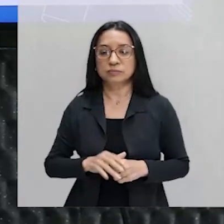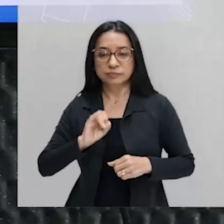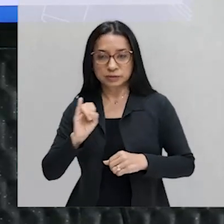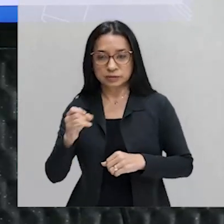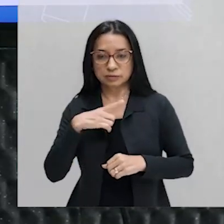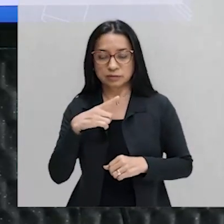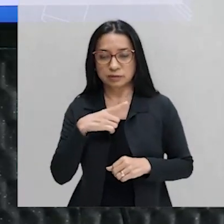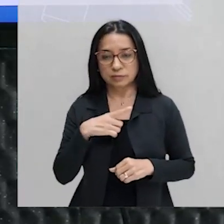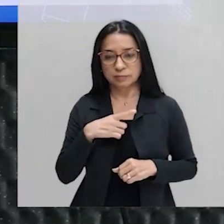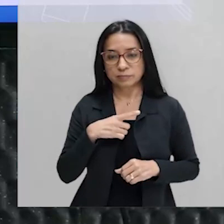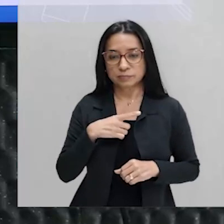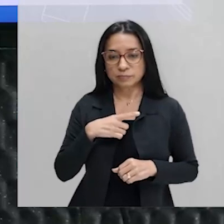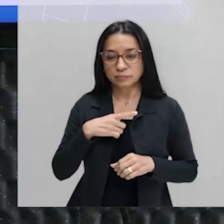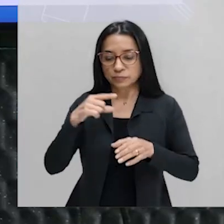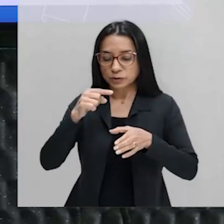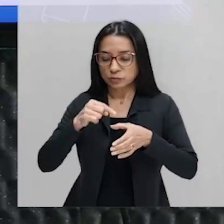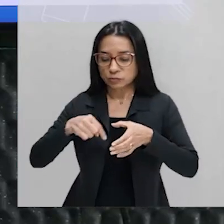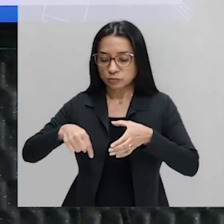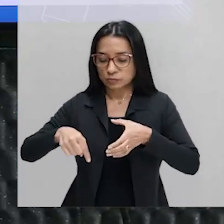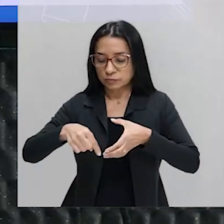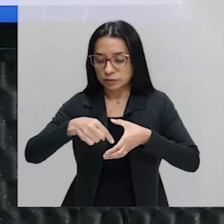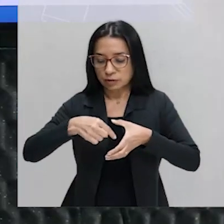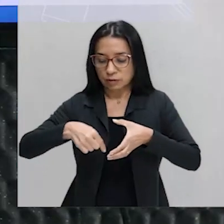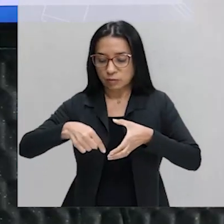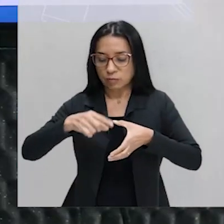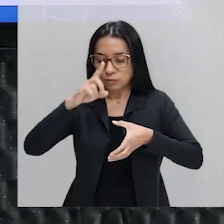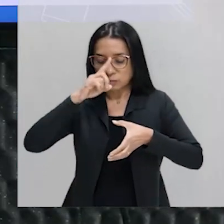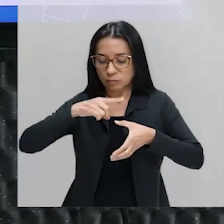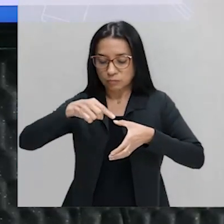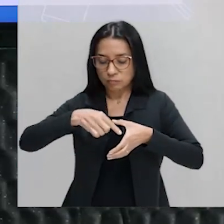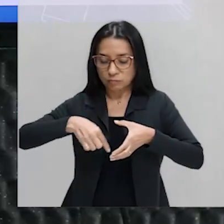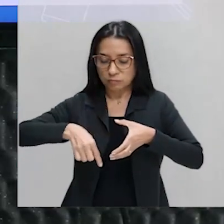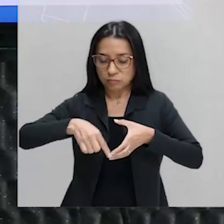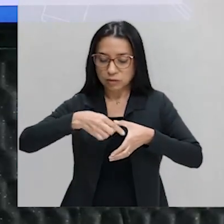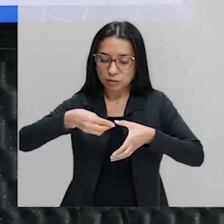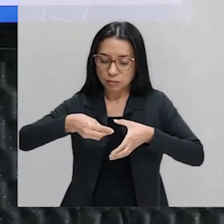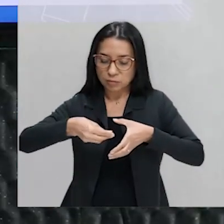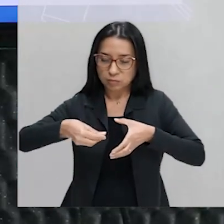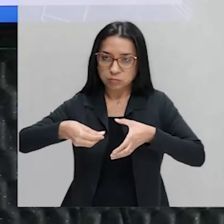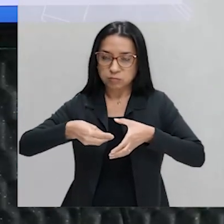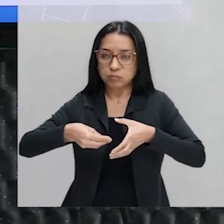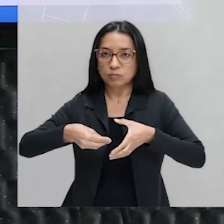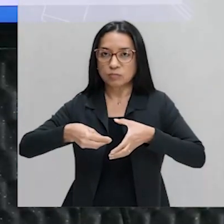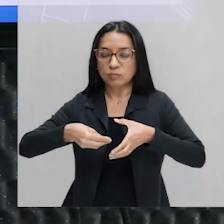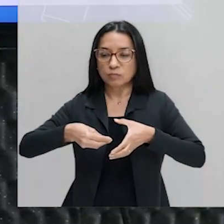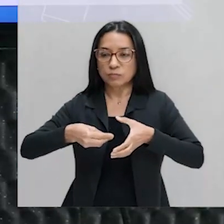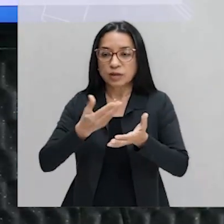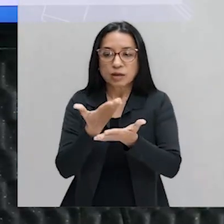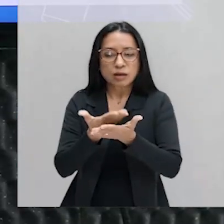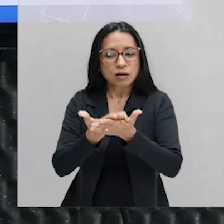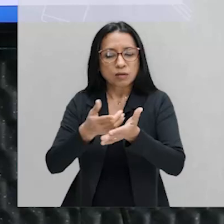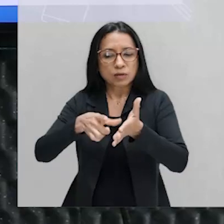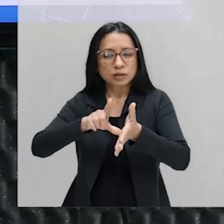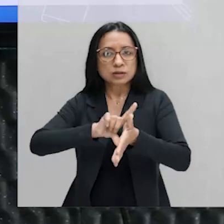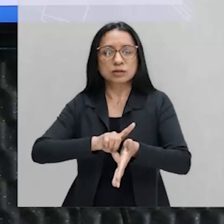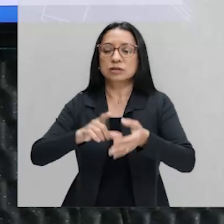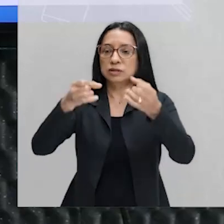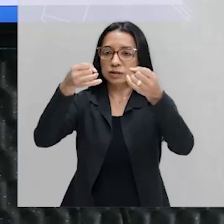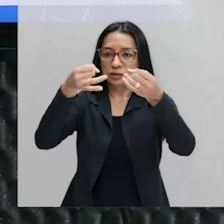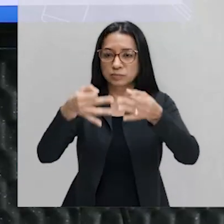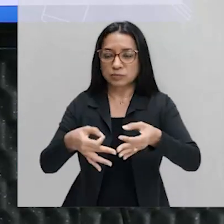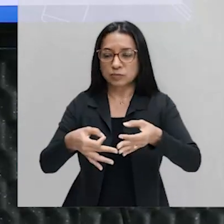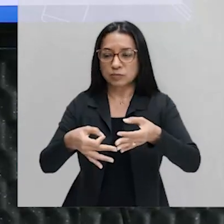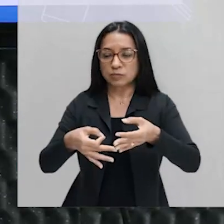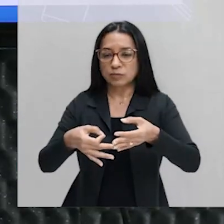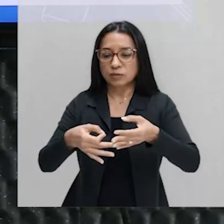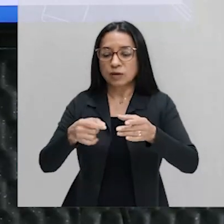tenho o vitelo localizado só nessa parte, eu em aulas anteriores já expliquei para vocês que na parte que tem